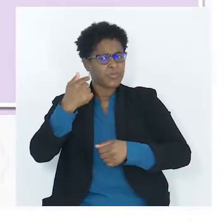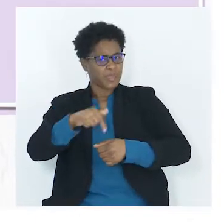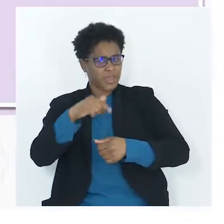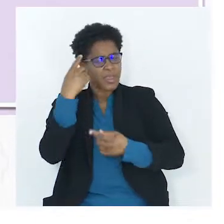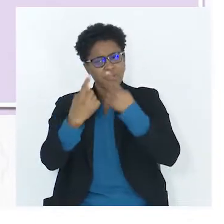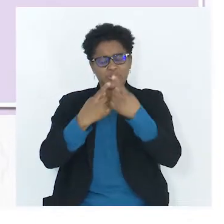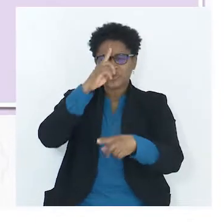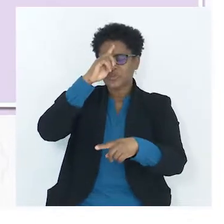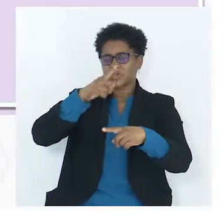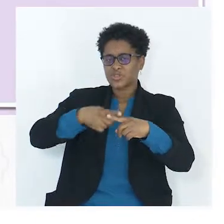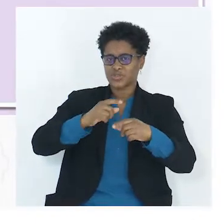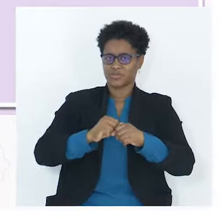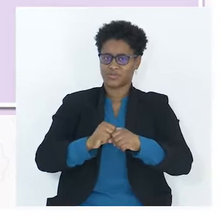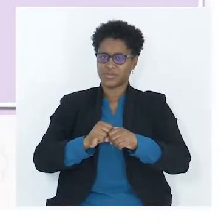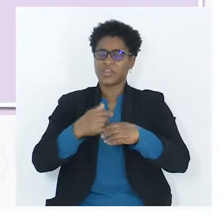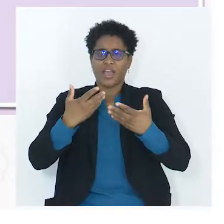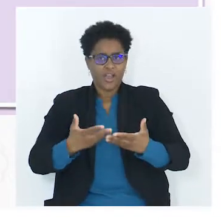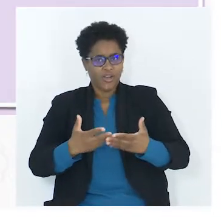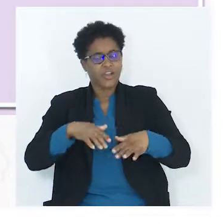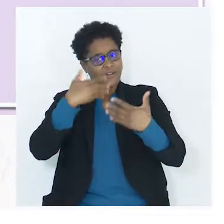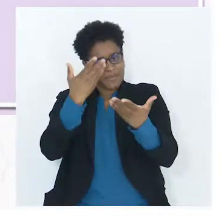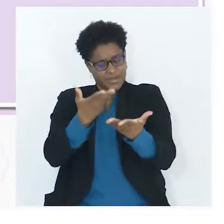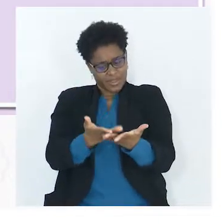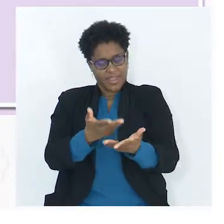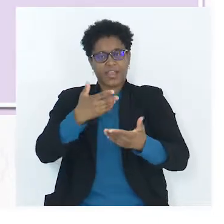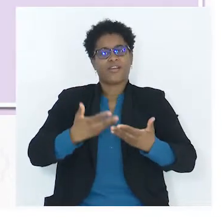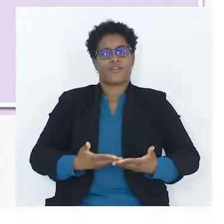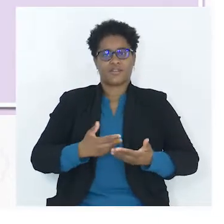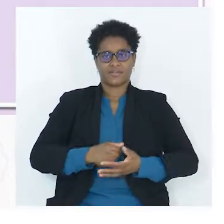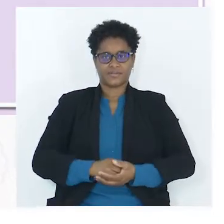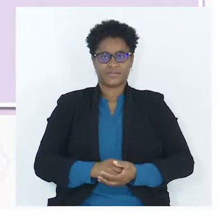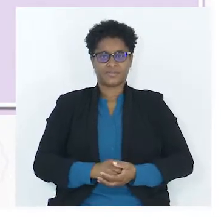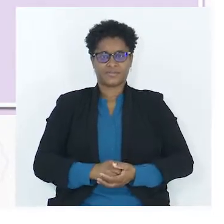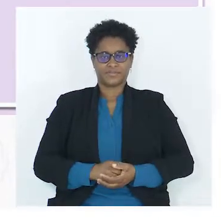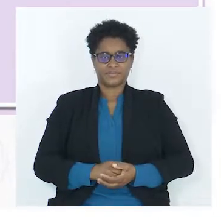trouxemos alguns objetivos que passamos a descrever.